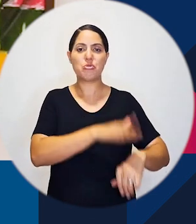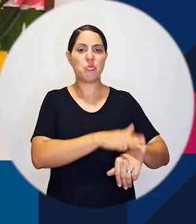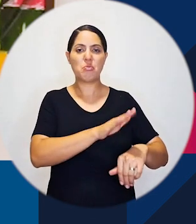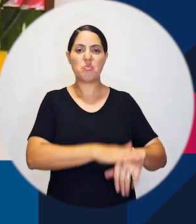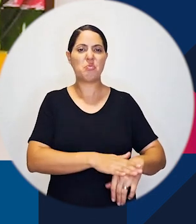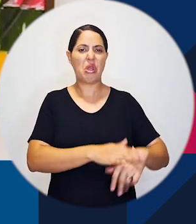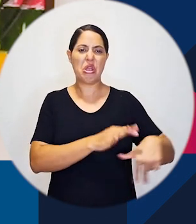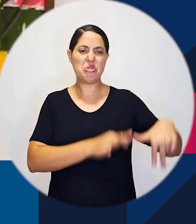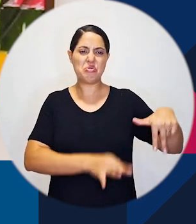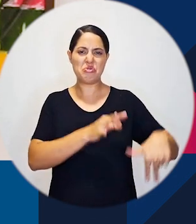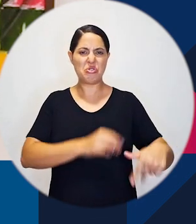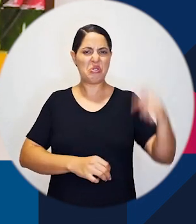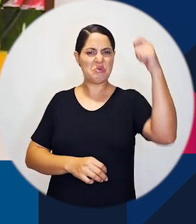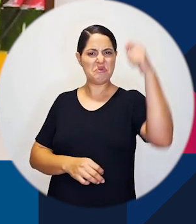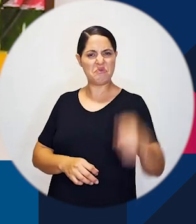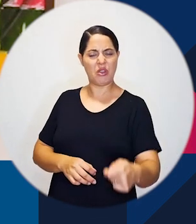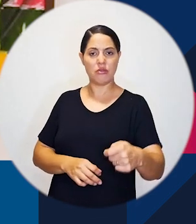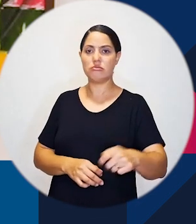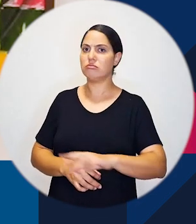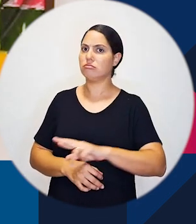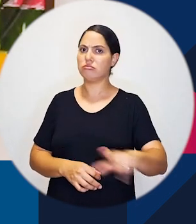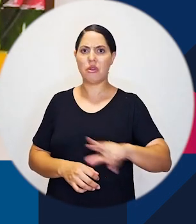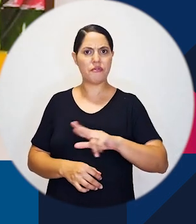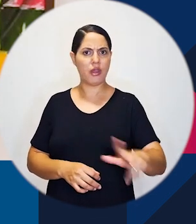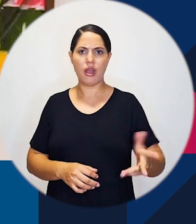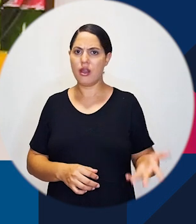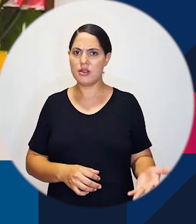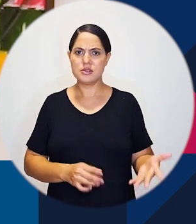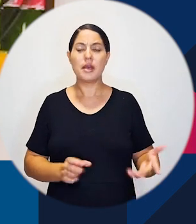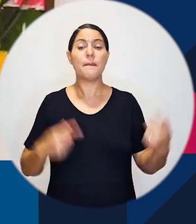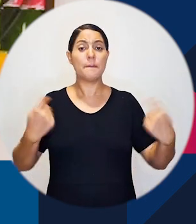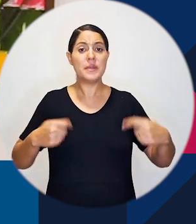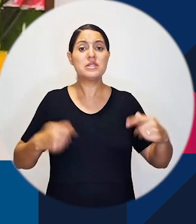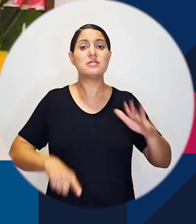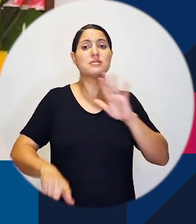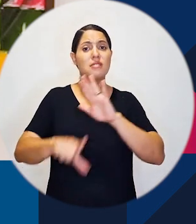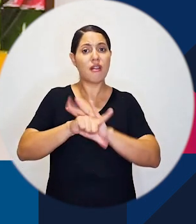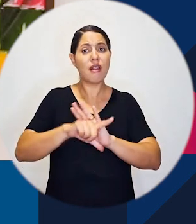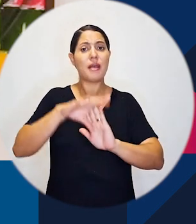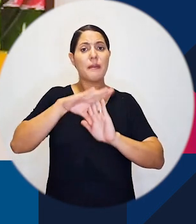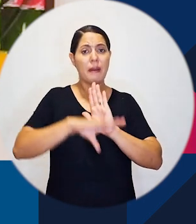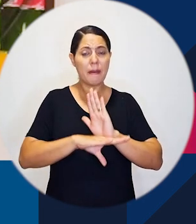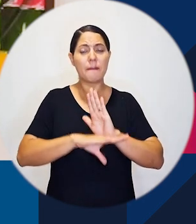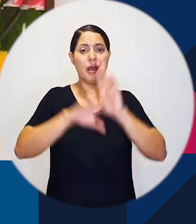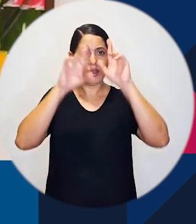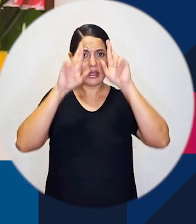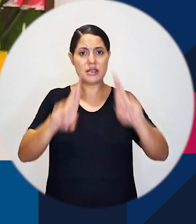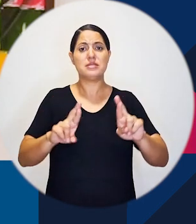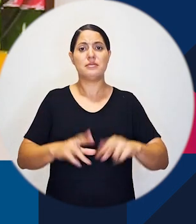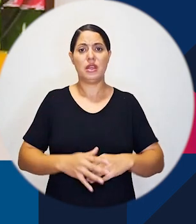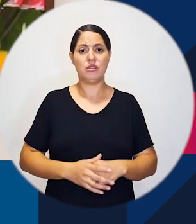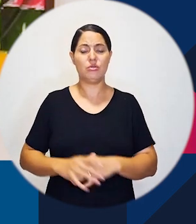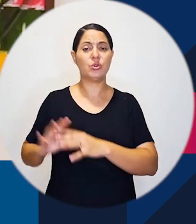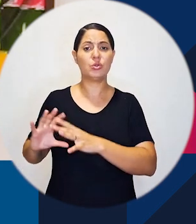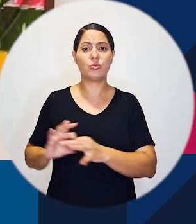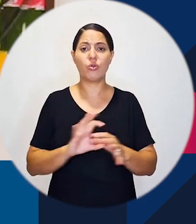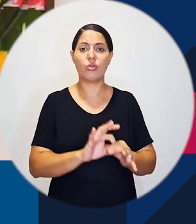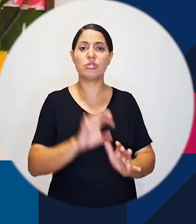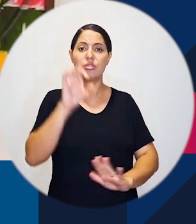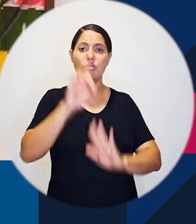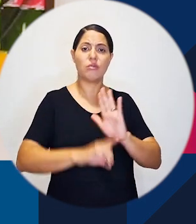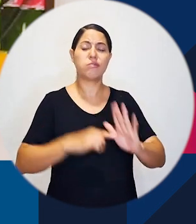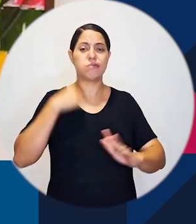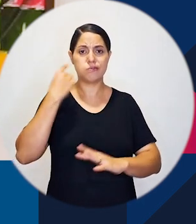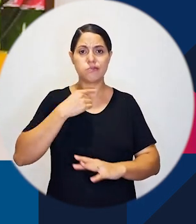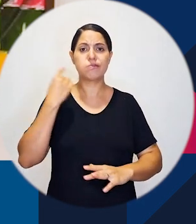com condenações sumárias nem fora do devido processo legal. É preciso ainda que haja respeito absoluto às prerrogativas